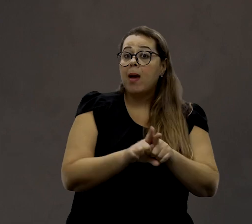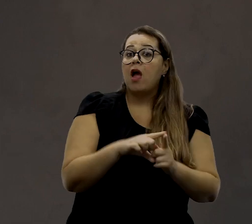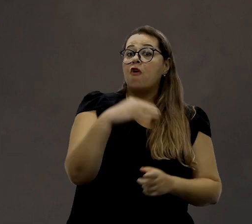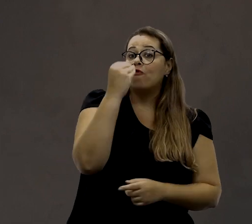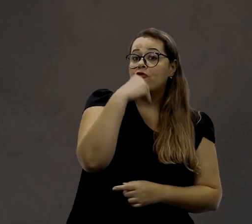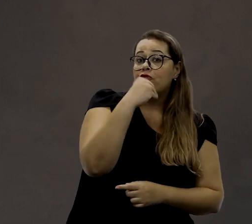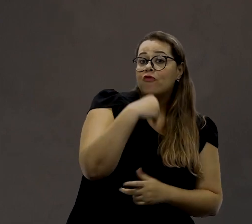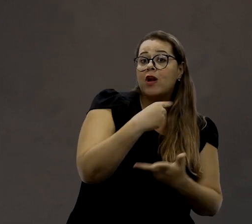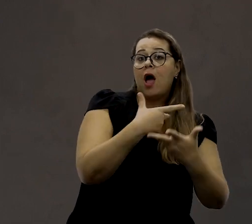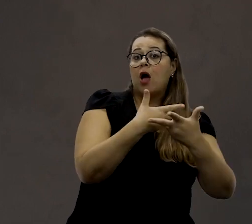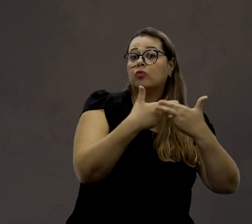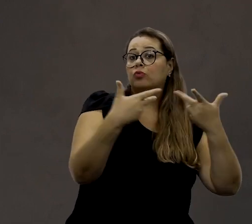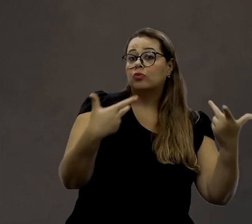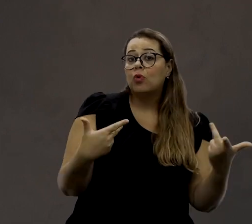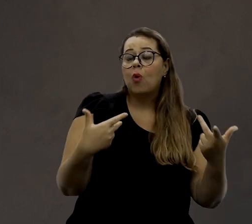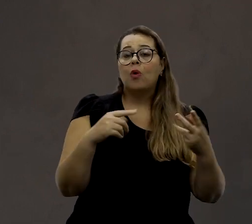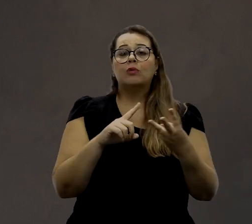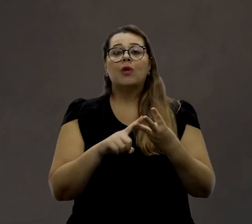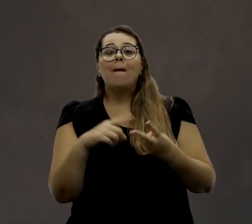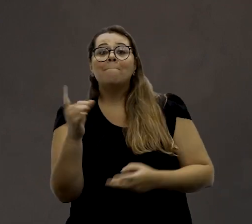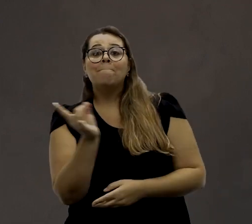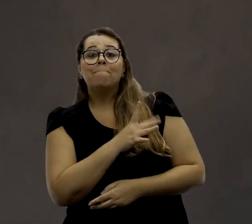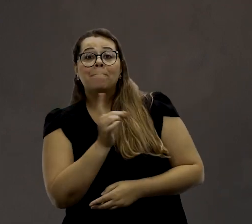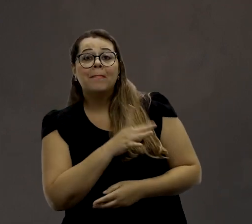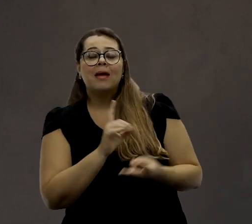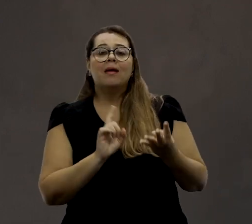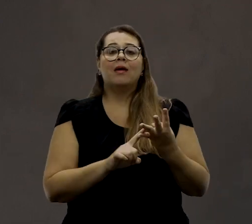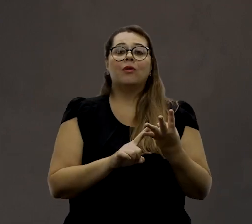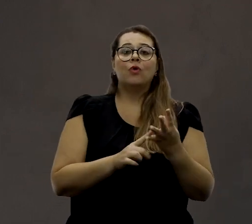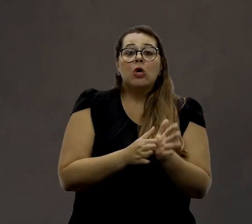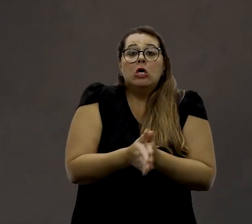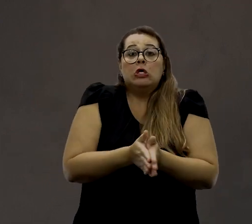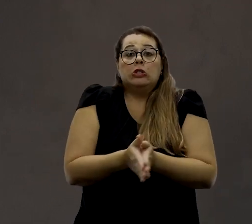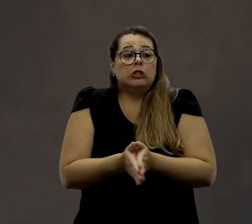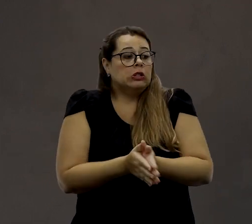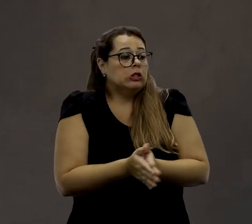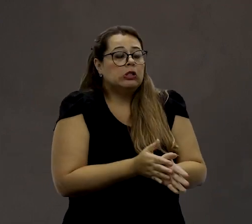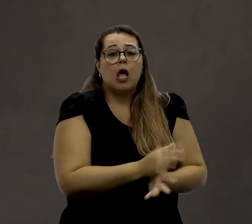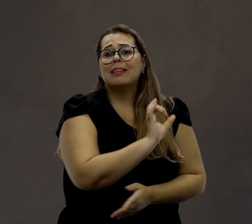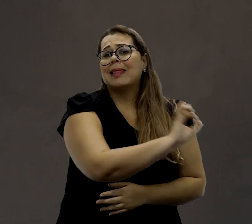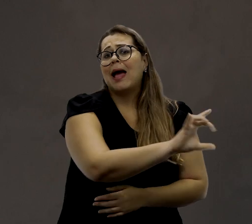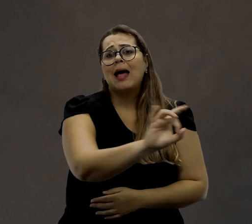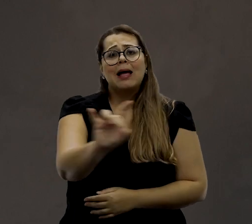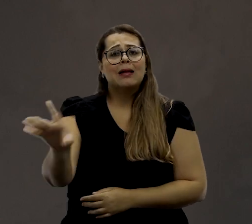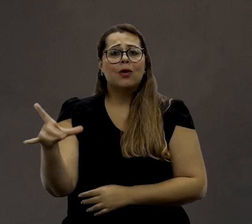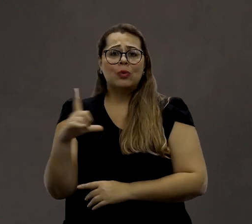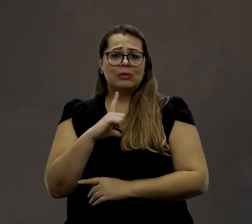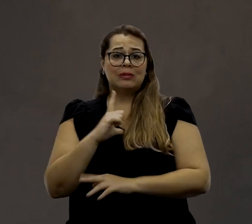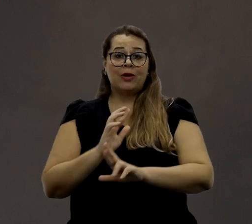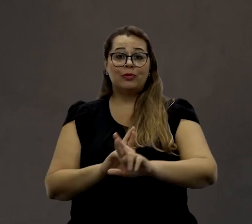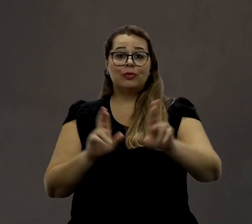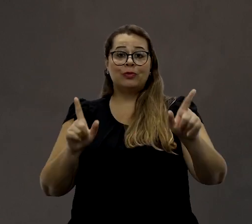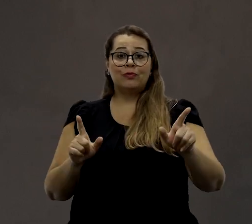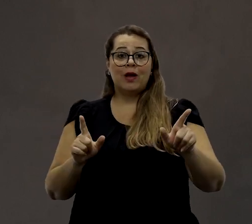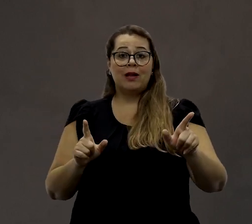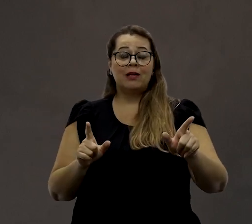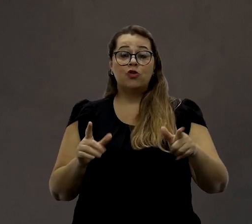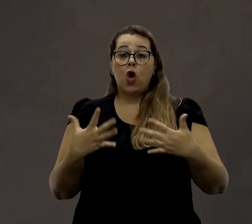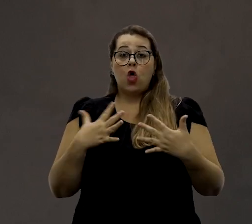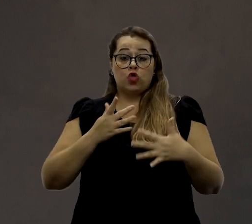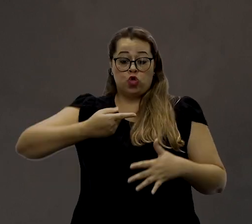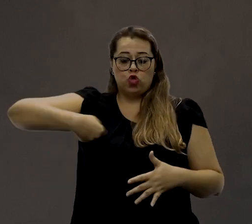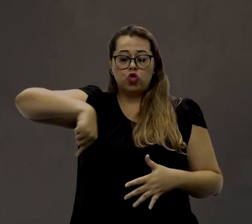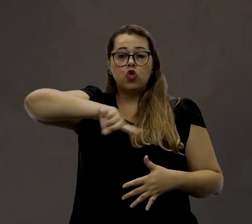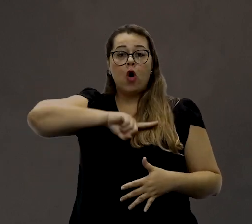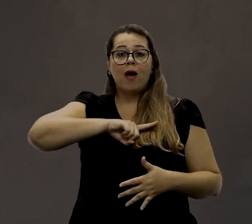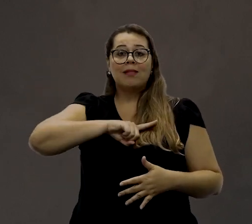os nossos medos, as nossas ansiedades. Isso faz parte da vida humana, né? A gente é colocado no mundo e a gente tem que